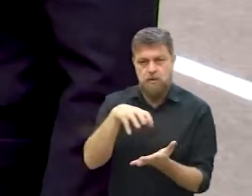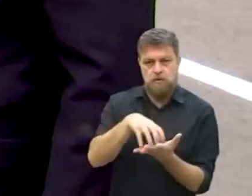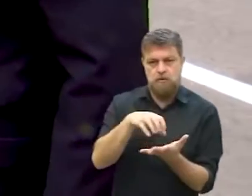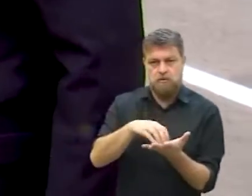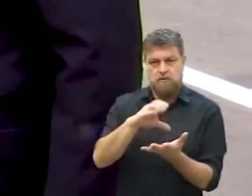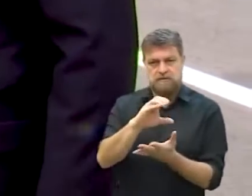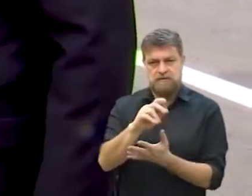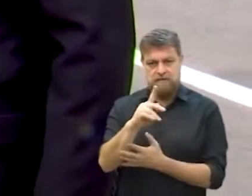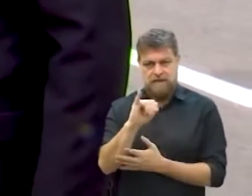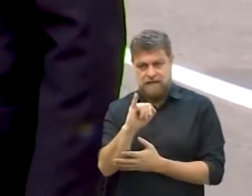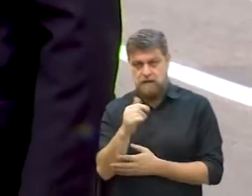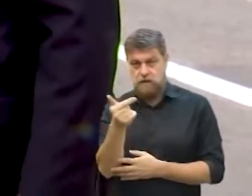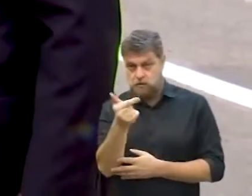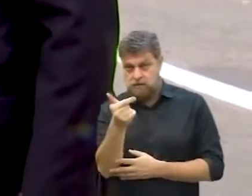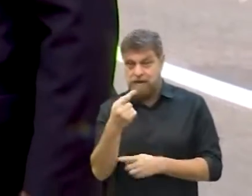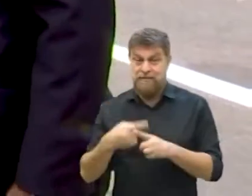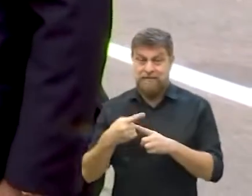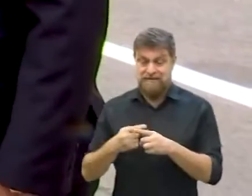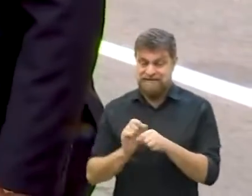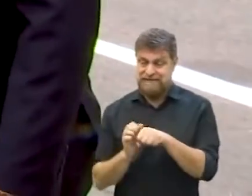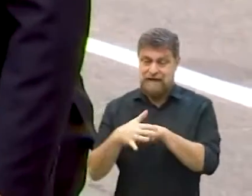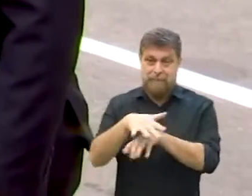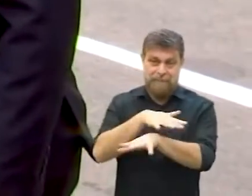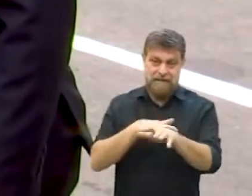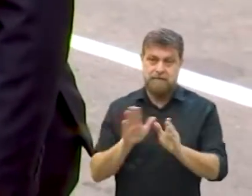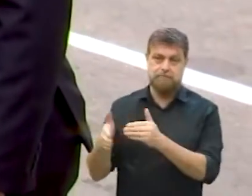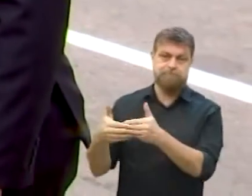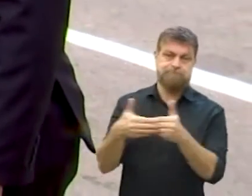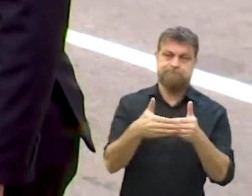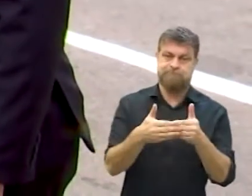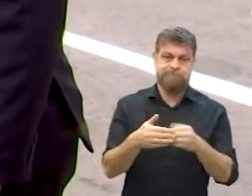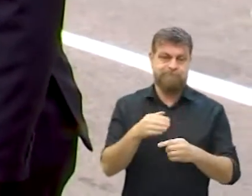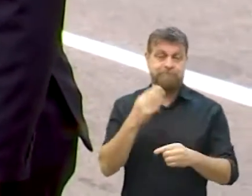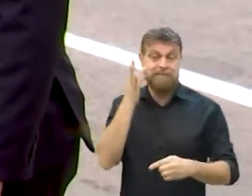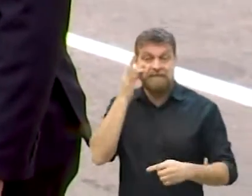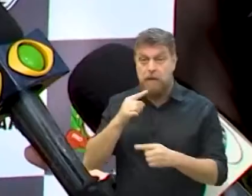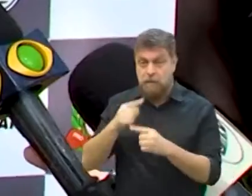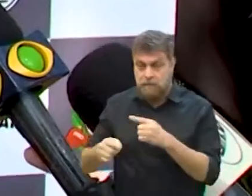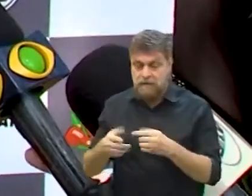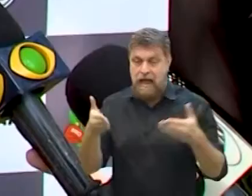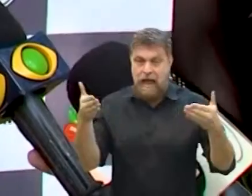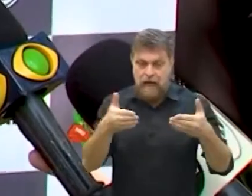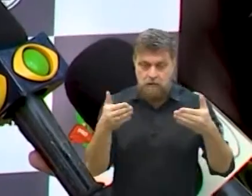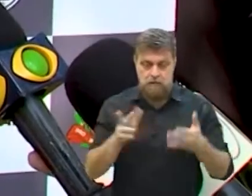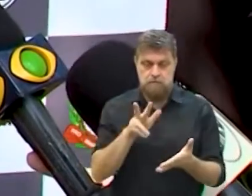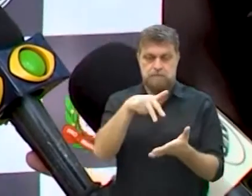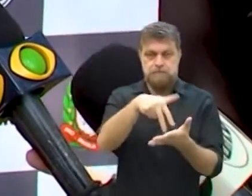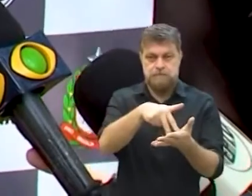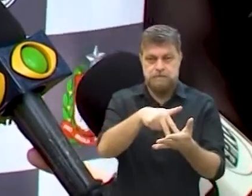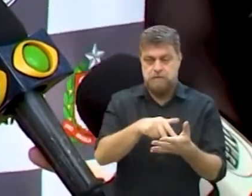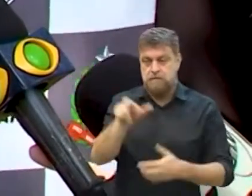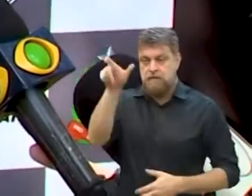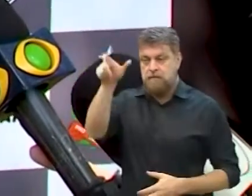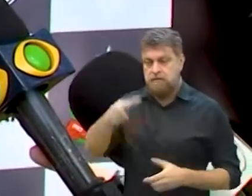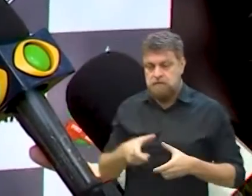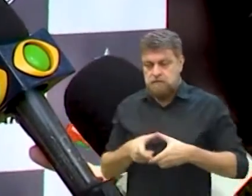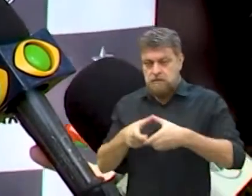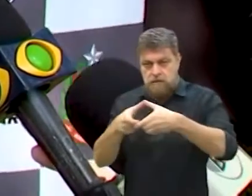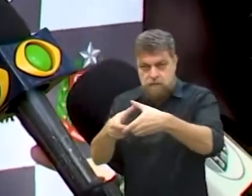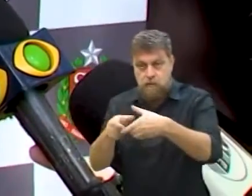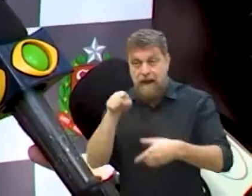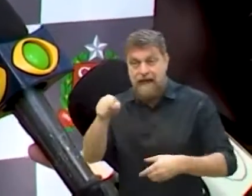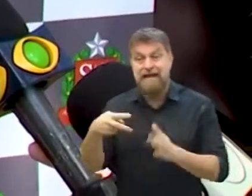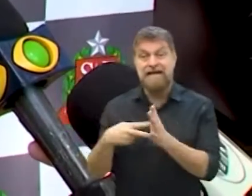presencial do CPI2, após 2 anos devido à pandemia da Covid-19. E quem recebe a Challenge Coin passa a